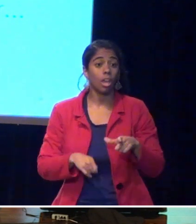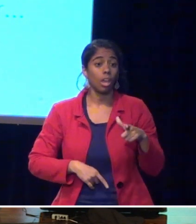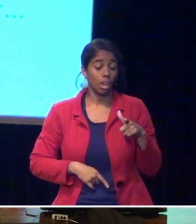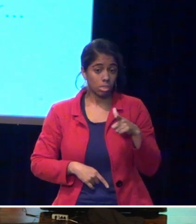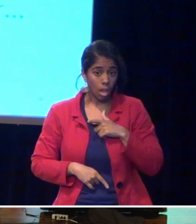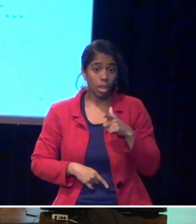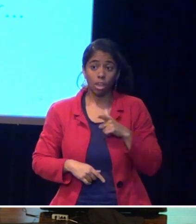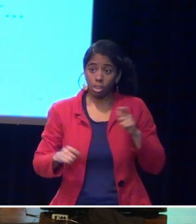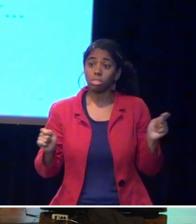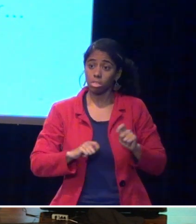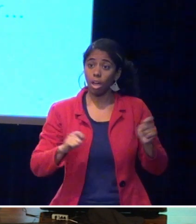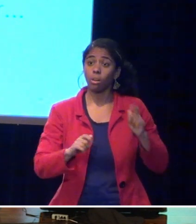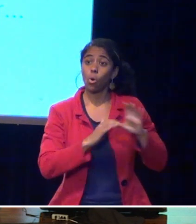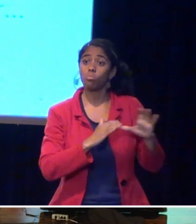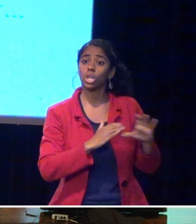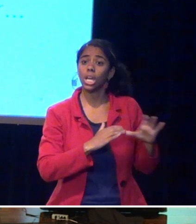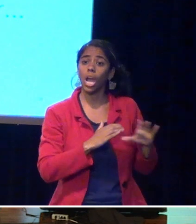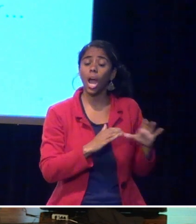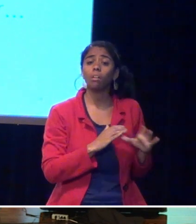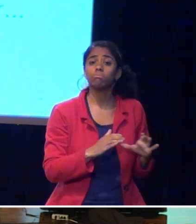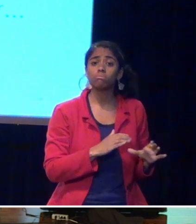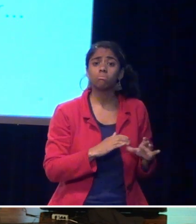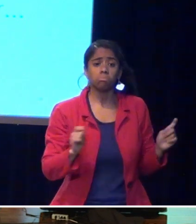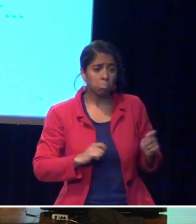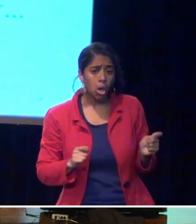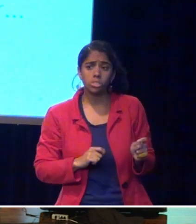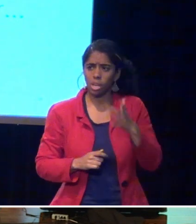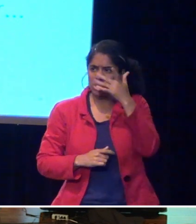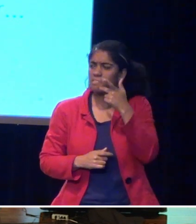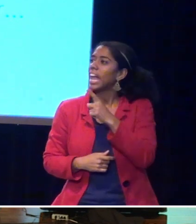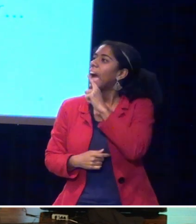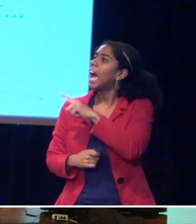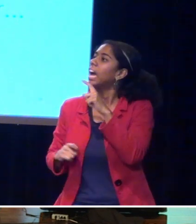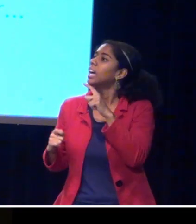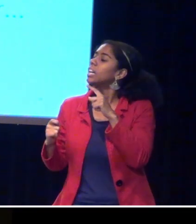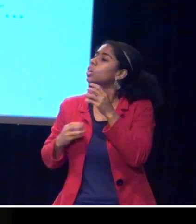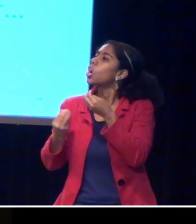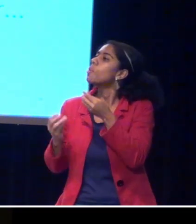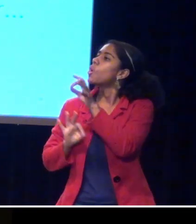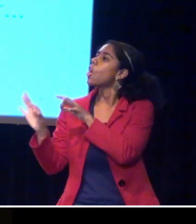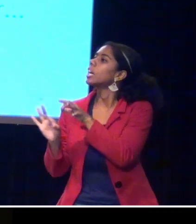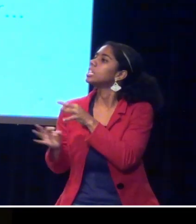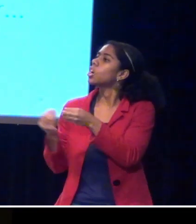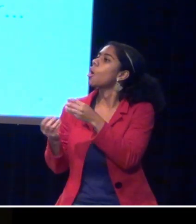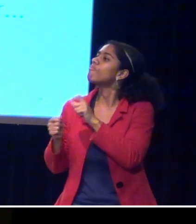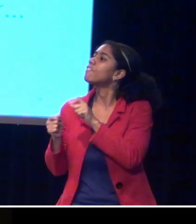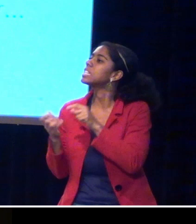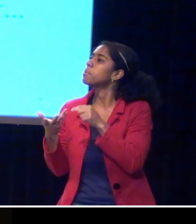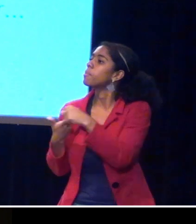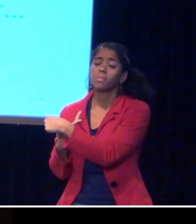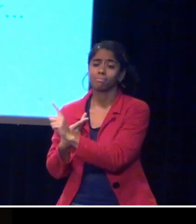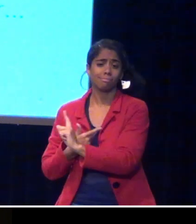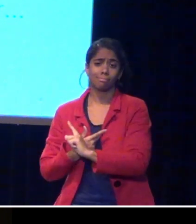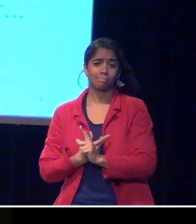não publicar. Ninguém fala se a gente pode ou não se organizar, né? Então, isso está determinando que